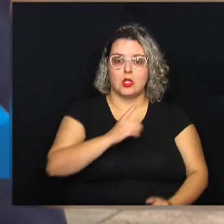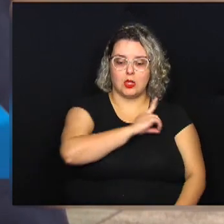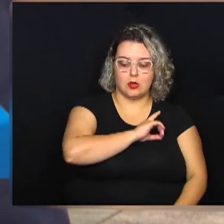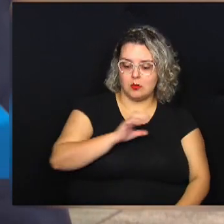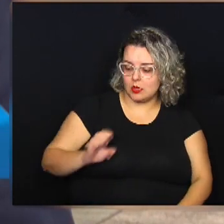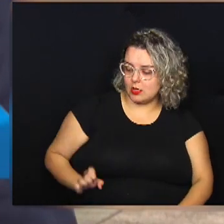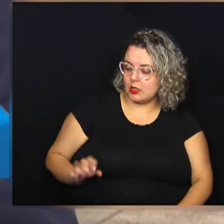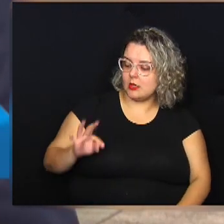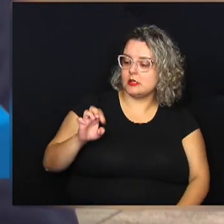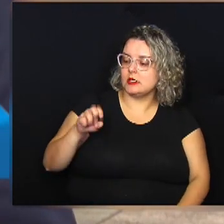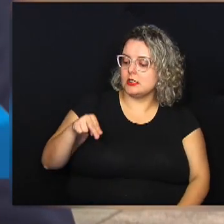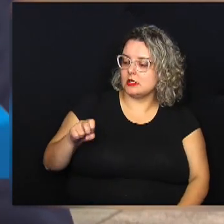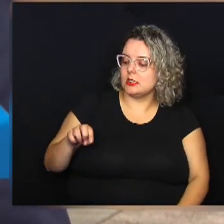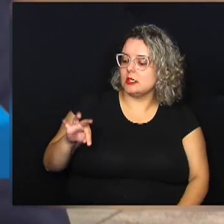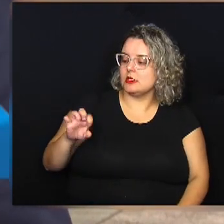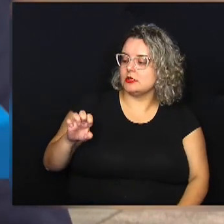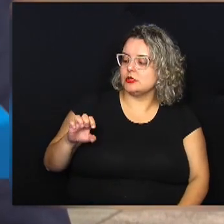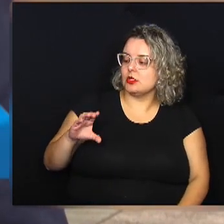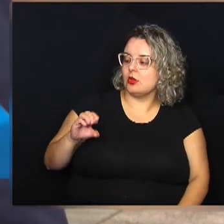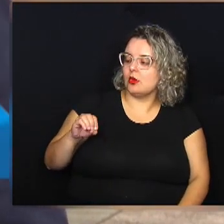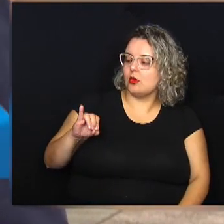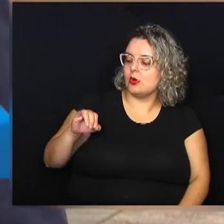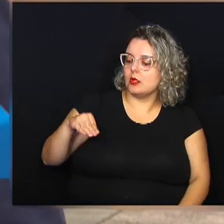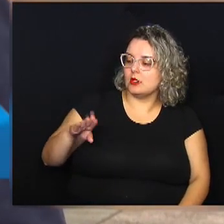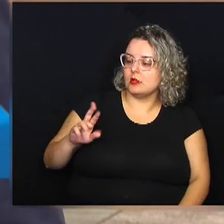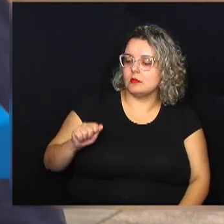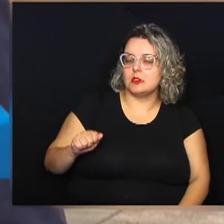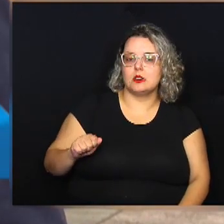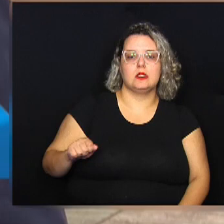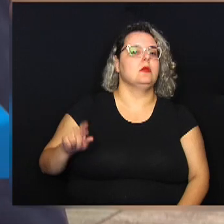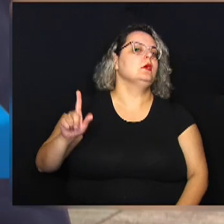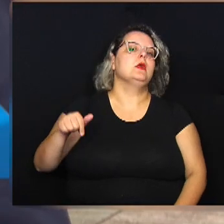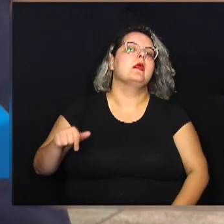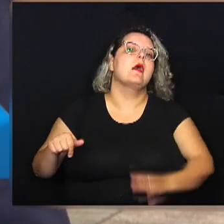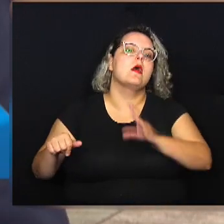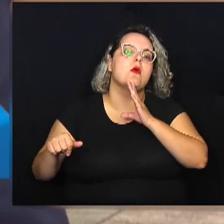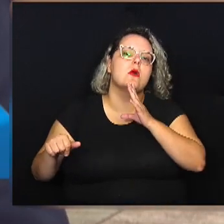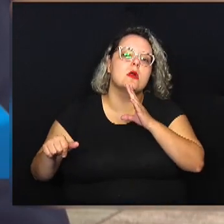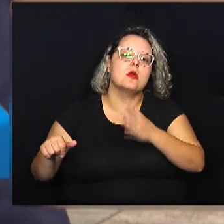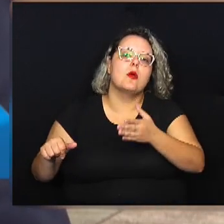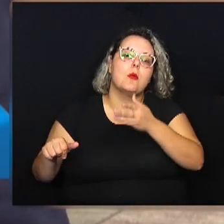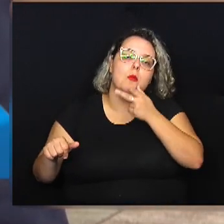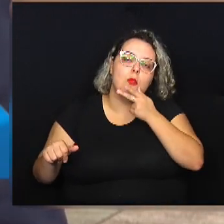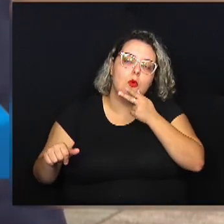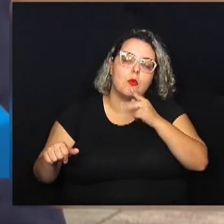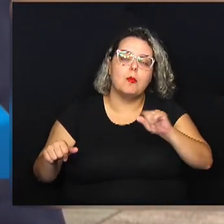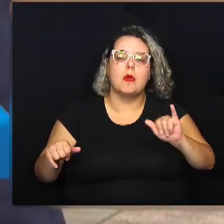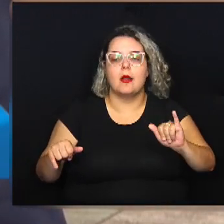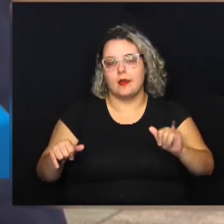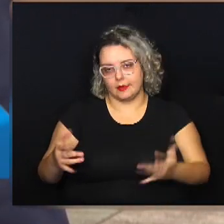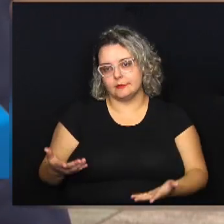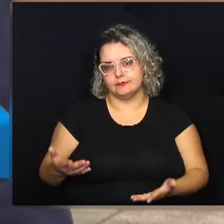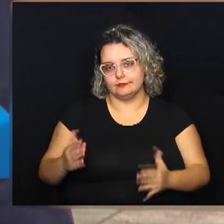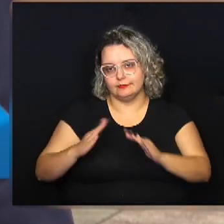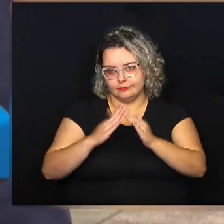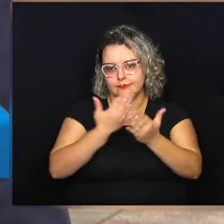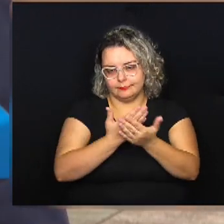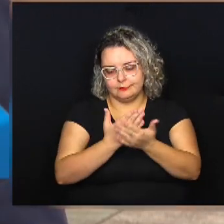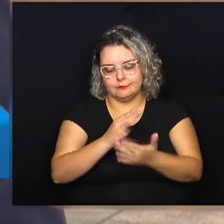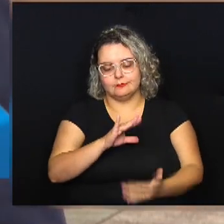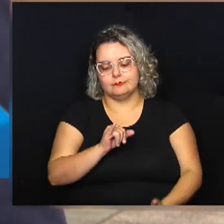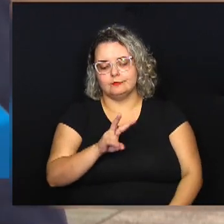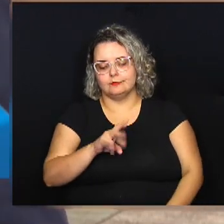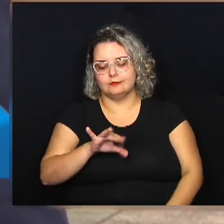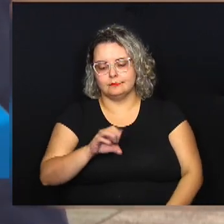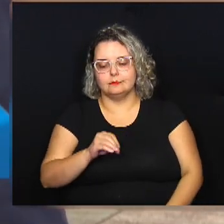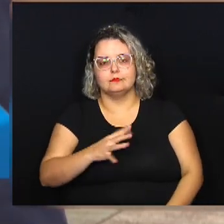Tenente Coimbra, que é o pai, né, das escolas cívico-militar no estado de São Paulo. E graças a Deus, Nós tivemos uma